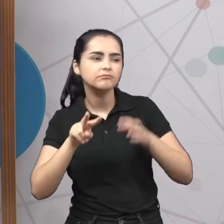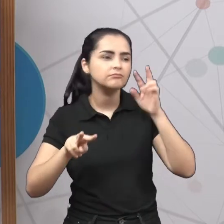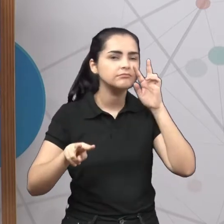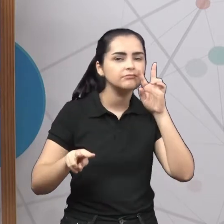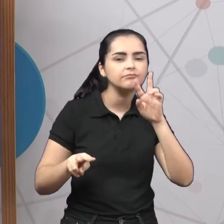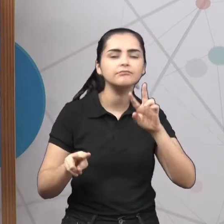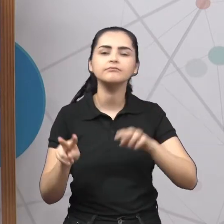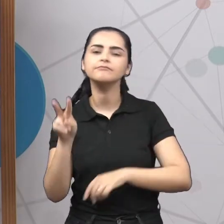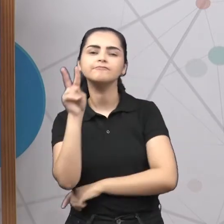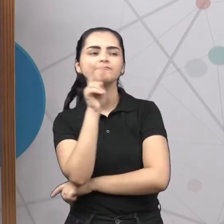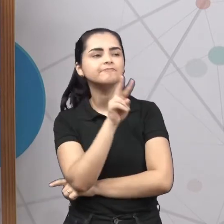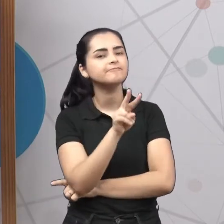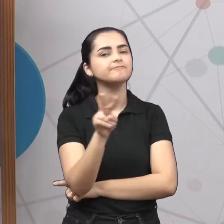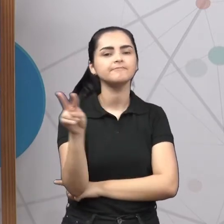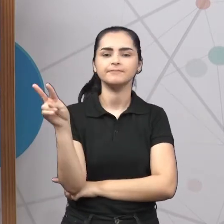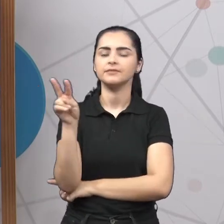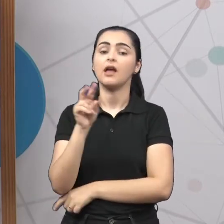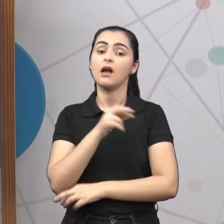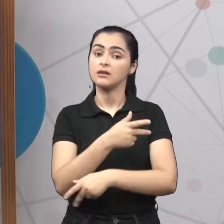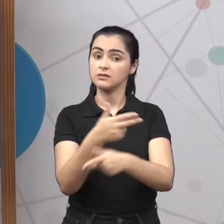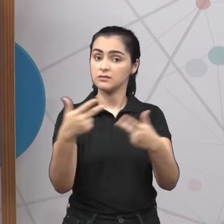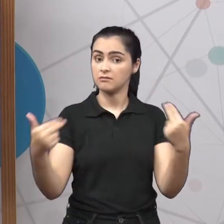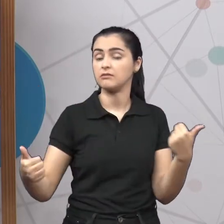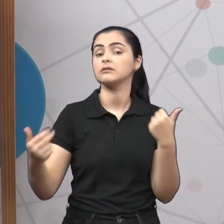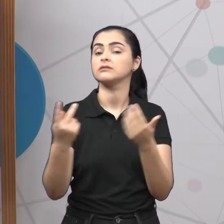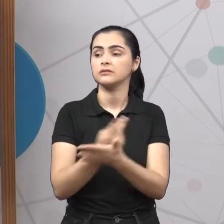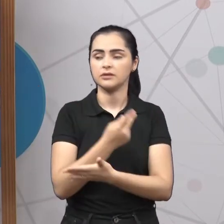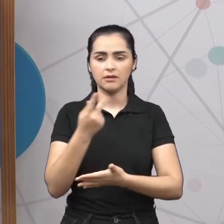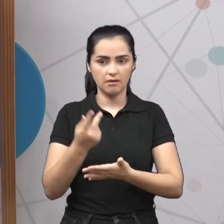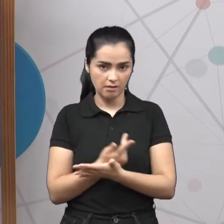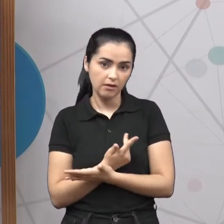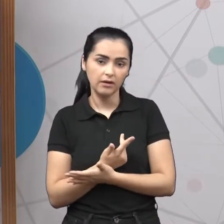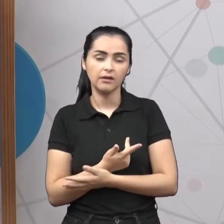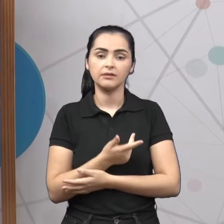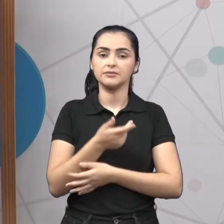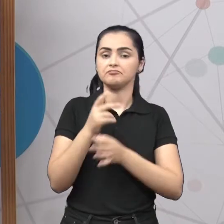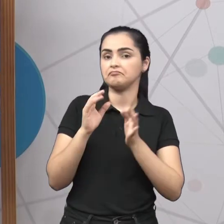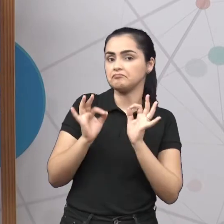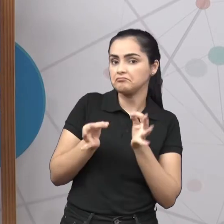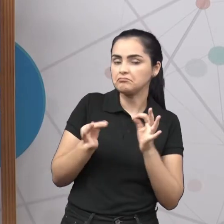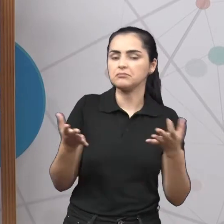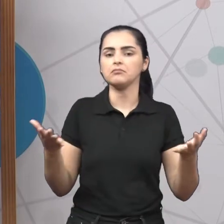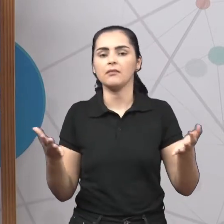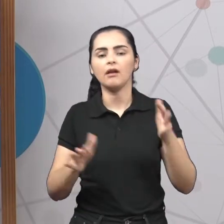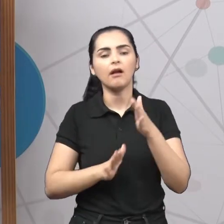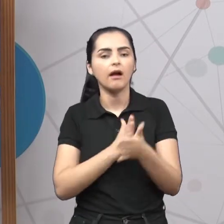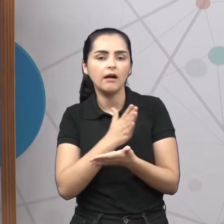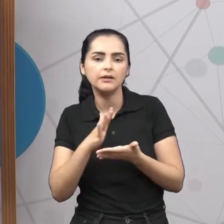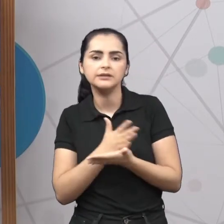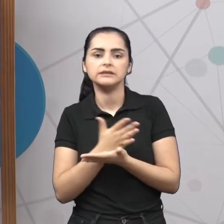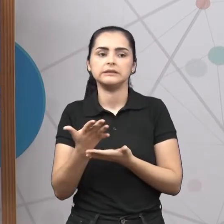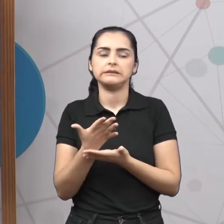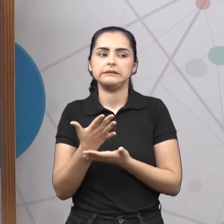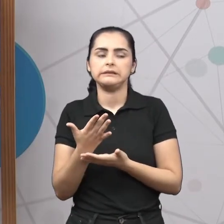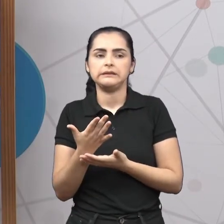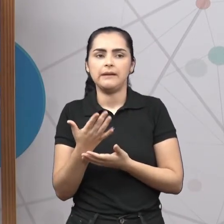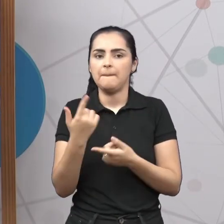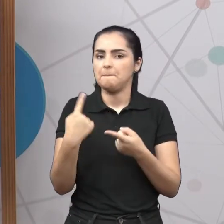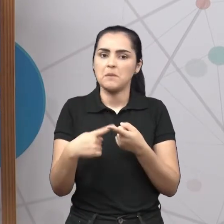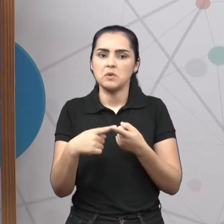olhando, aquilo que é errado, né? Aquilo que não é certo. Às vezes é sem